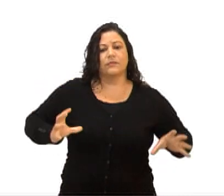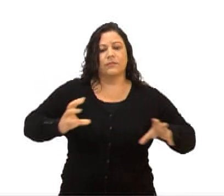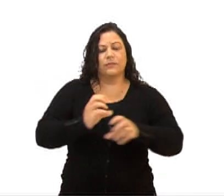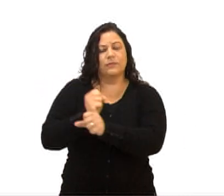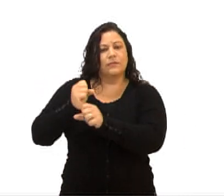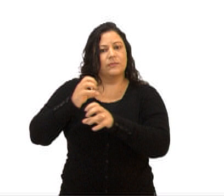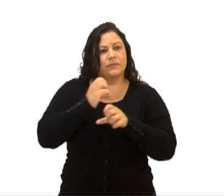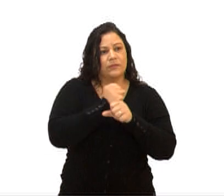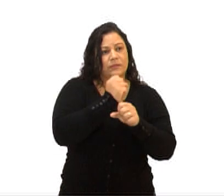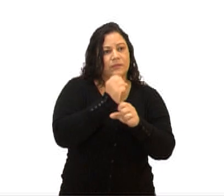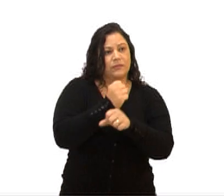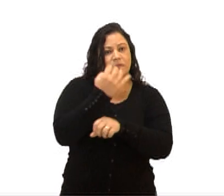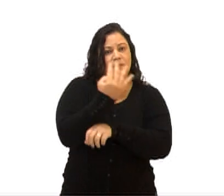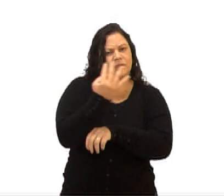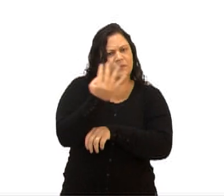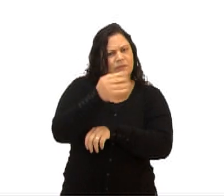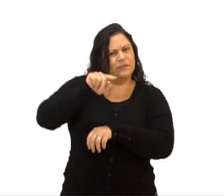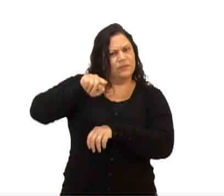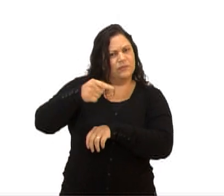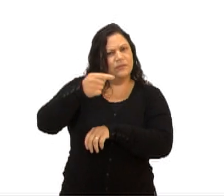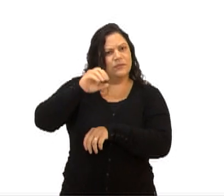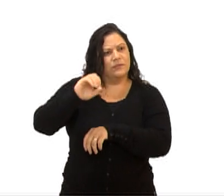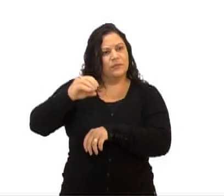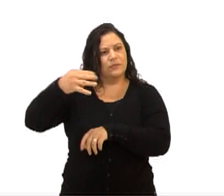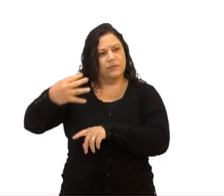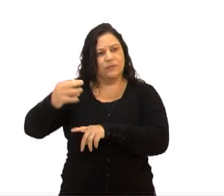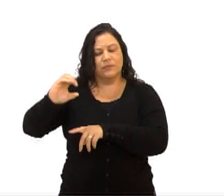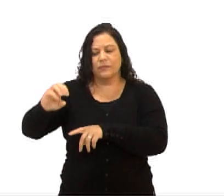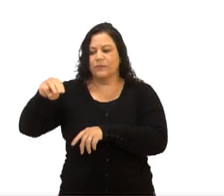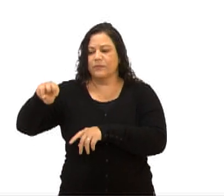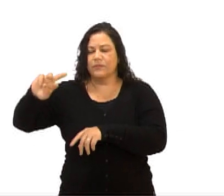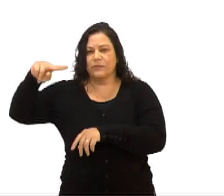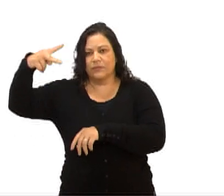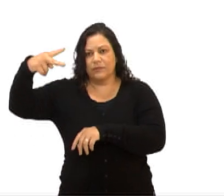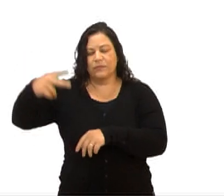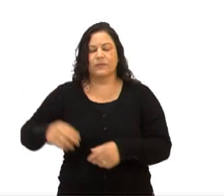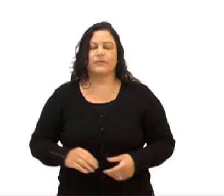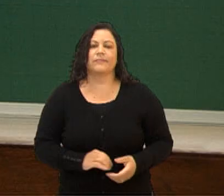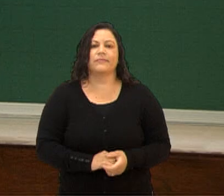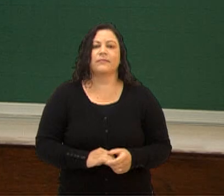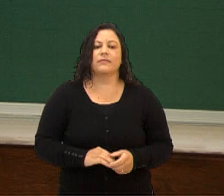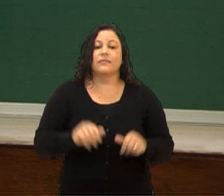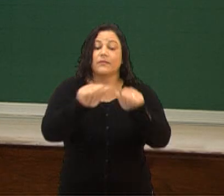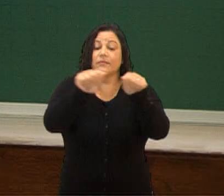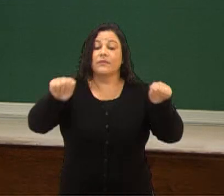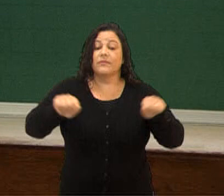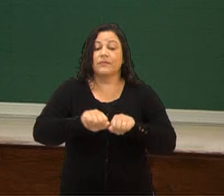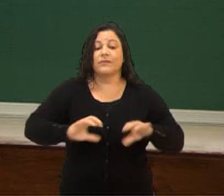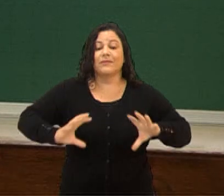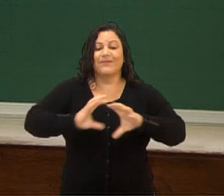delas dá 44,04 centímetros quadrados de área total.